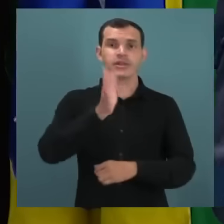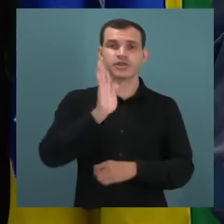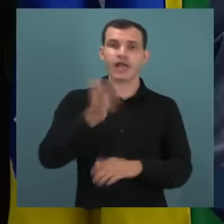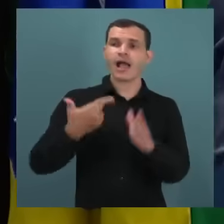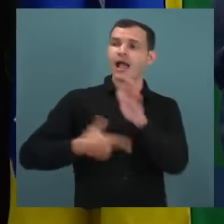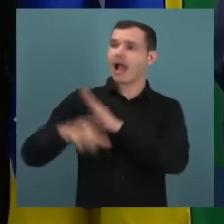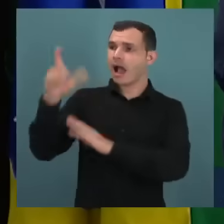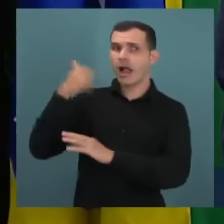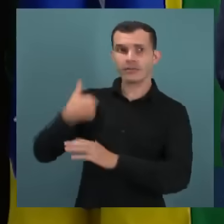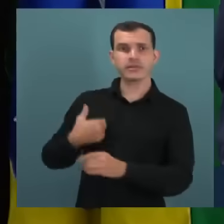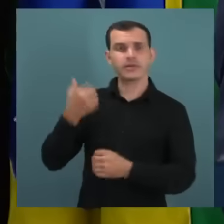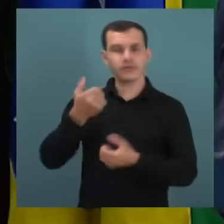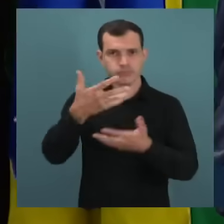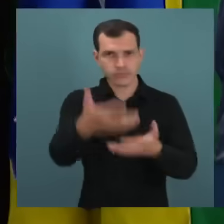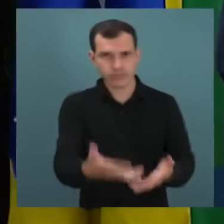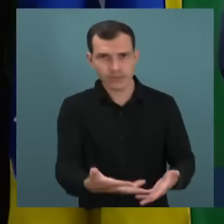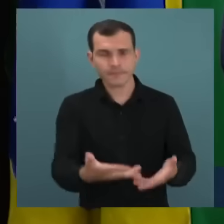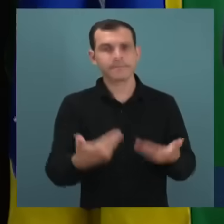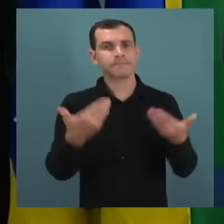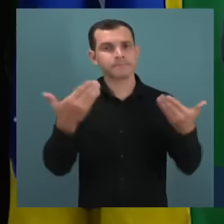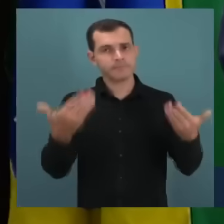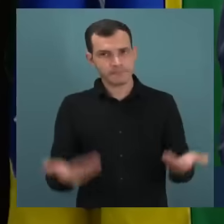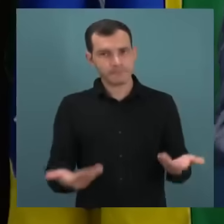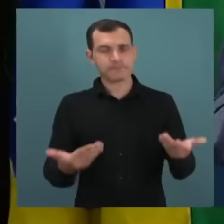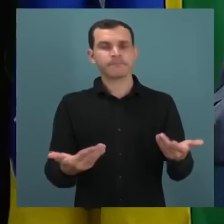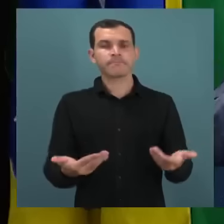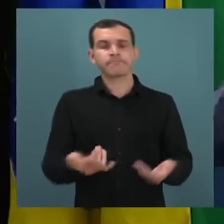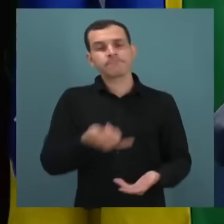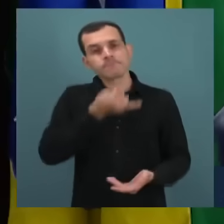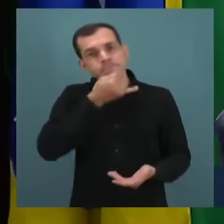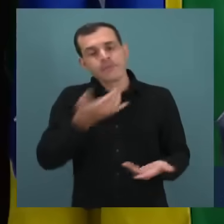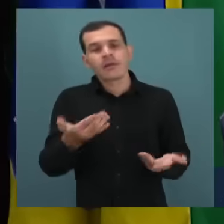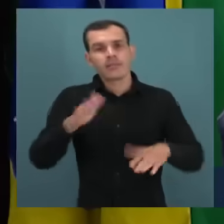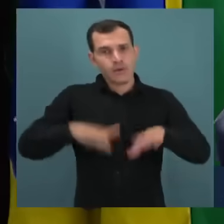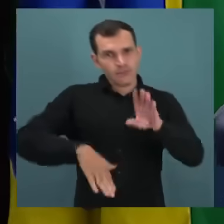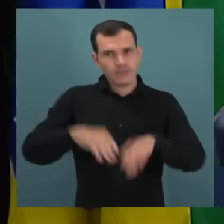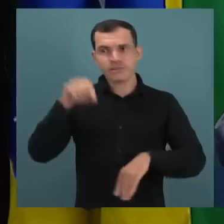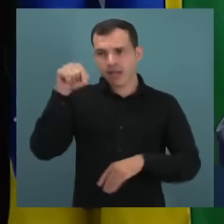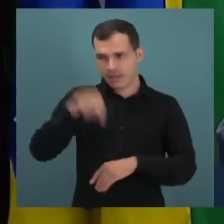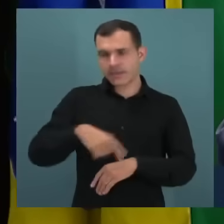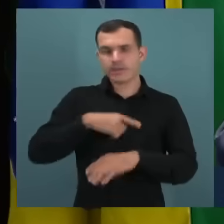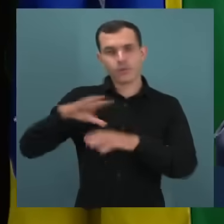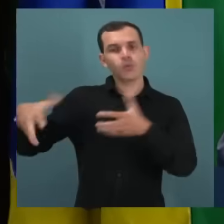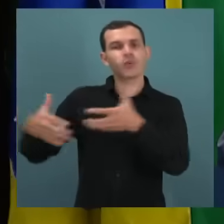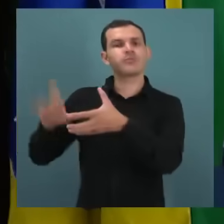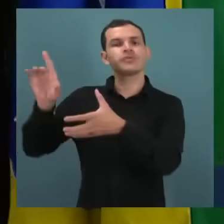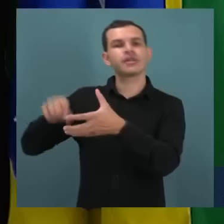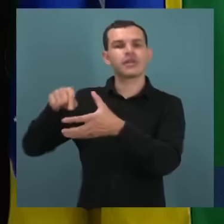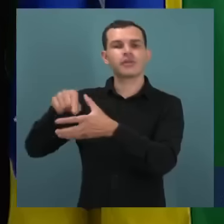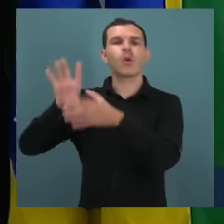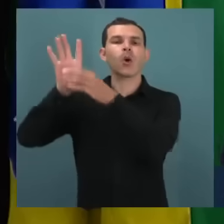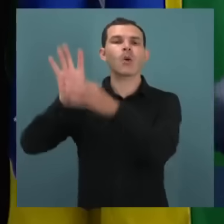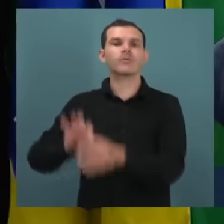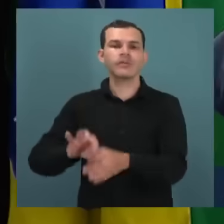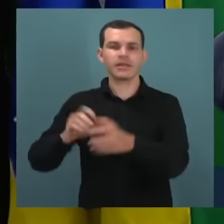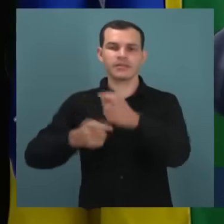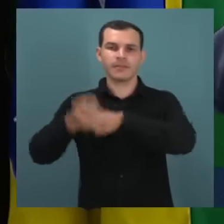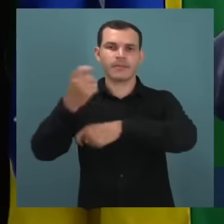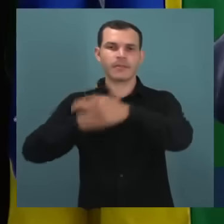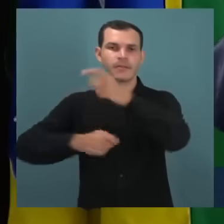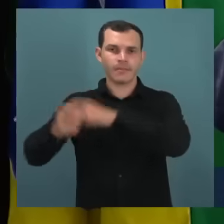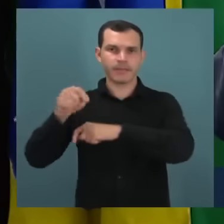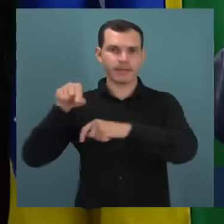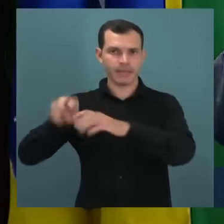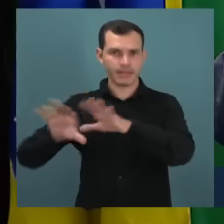e principalmente, e talvez aqui nós tenhamos uma direita do ponto de vista de mercado liberal, mas do ponto